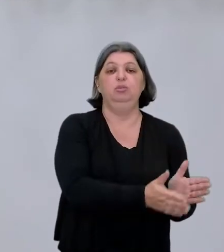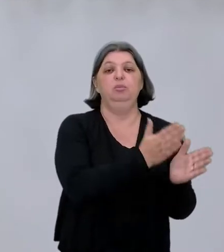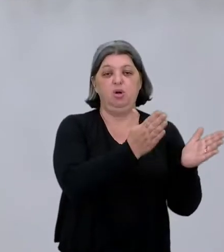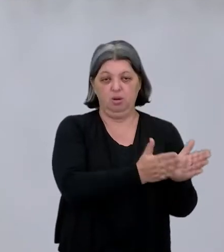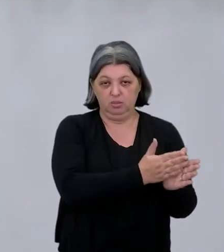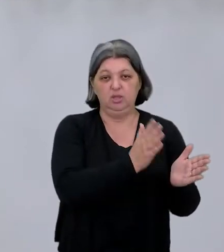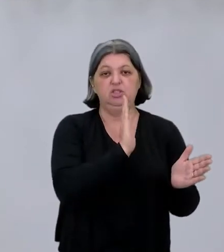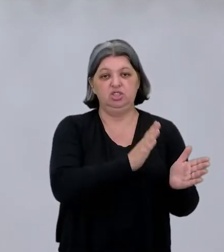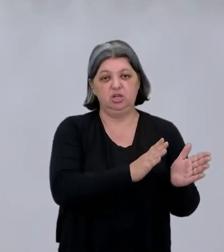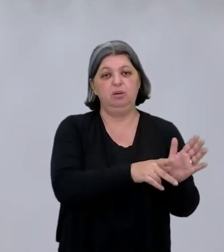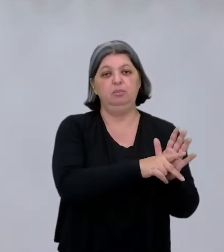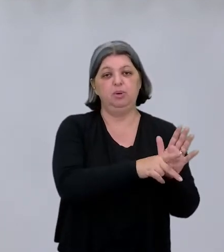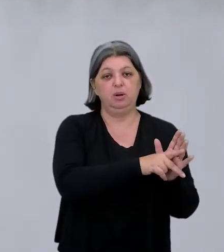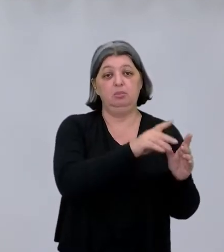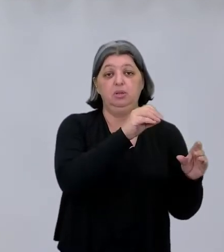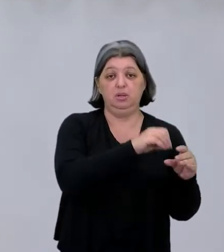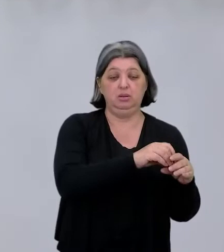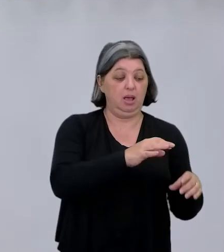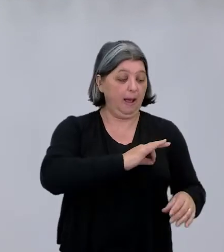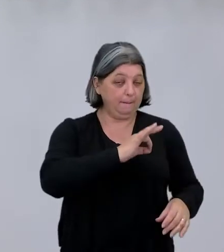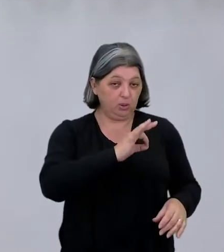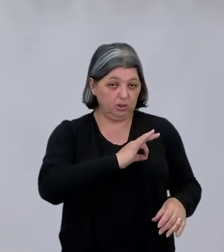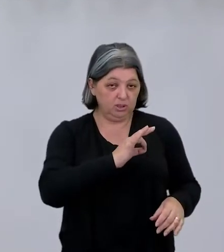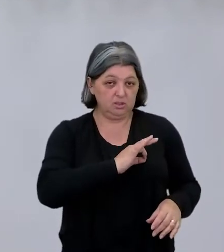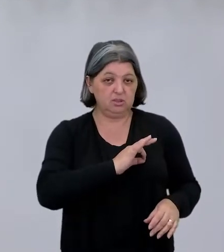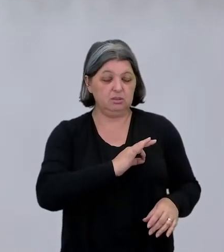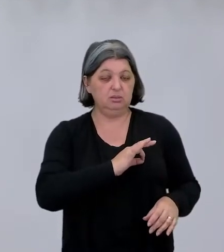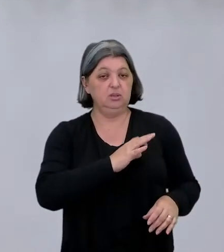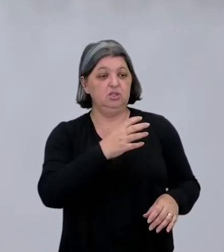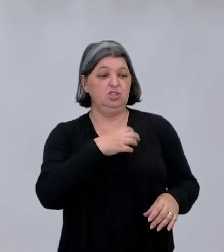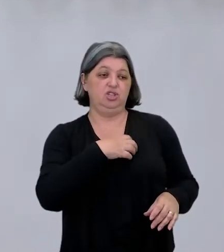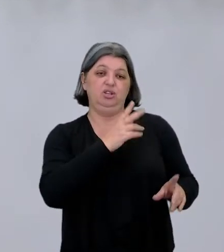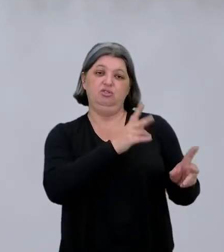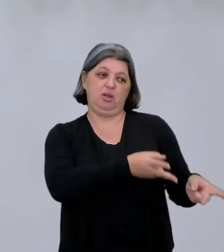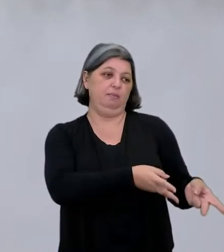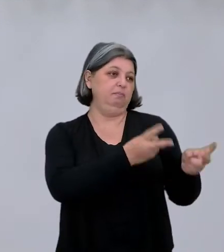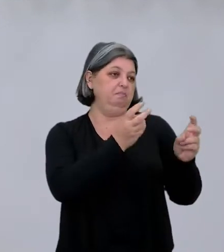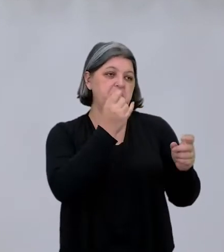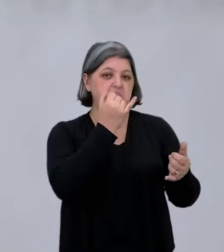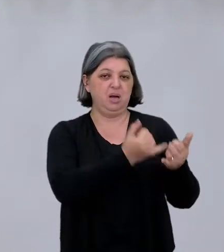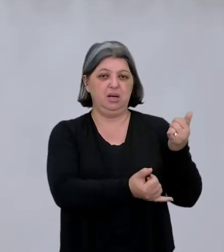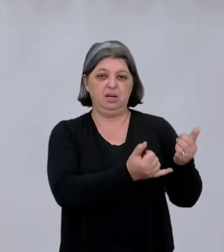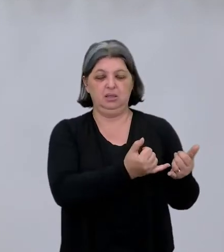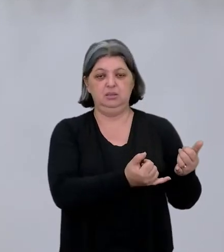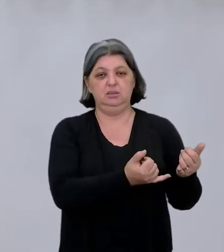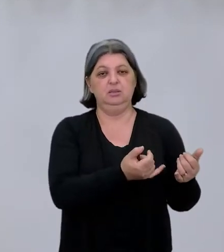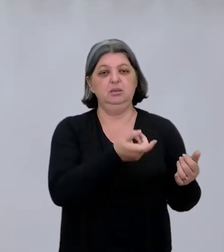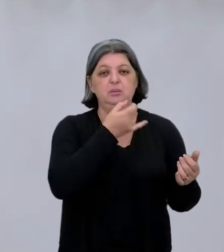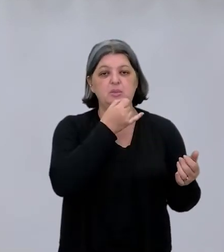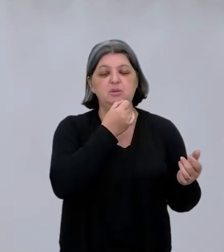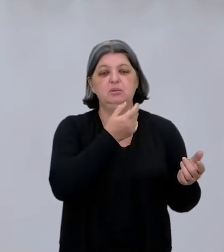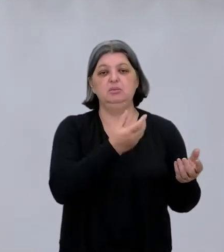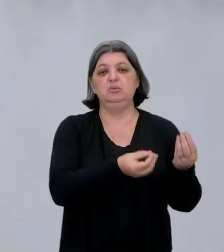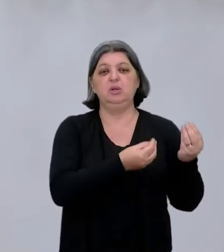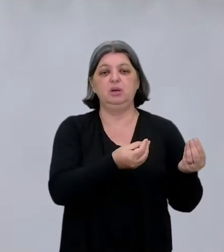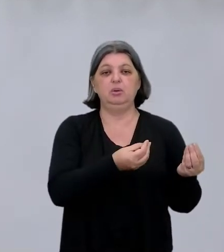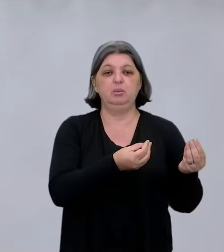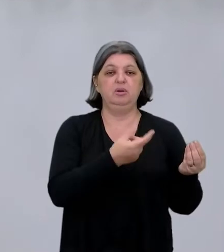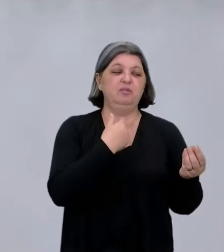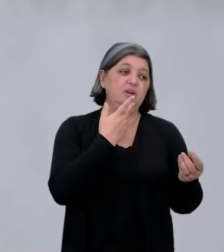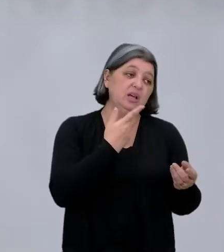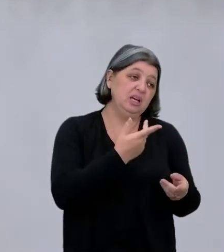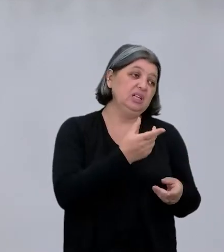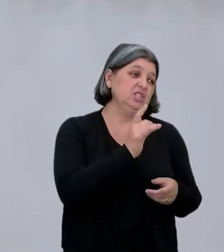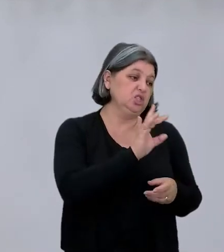esse processo de que a polícia tem esse papel e normalmente não tem esse pedido da polícia ele é só